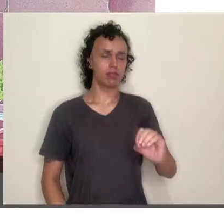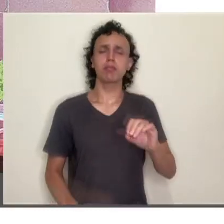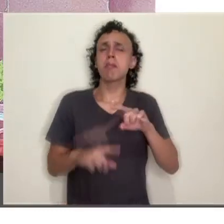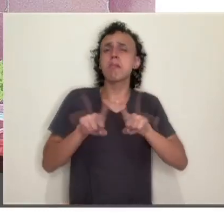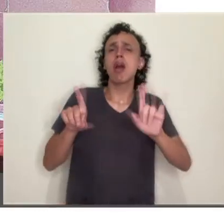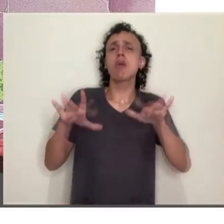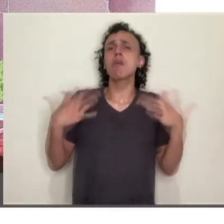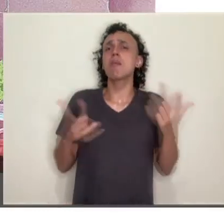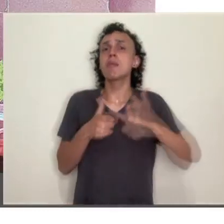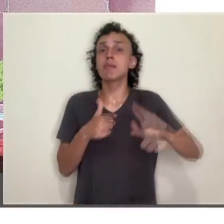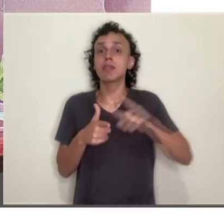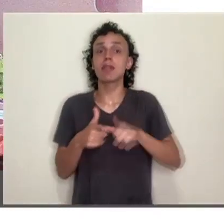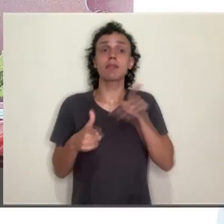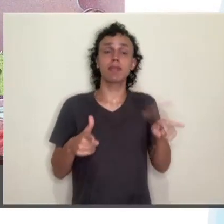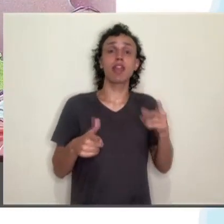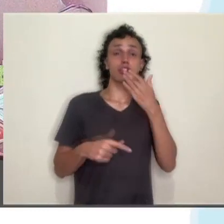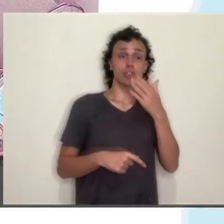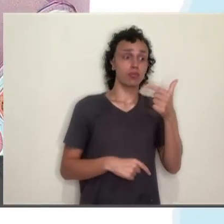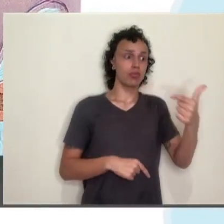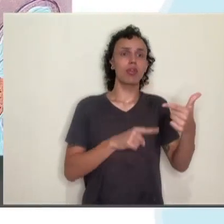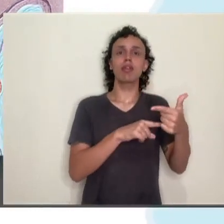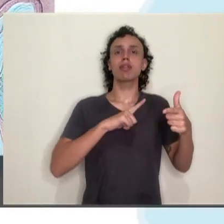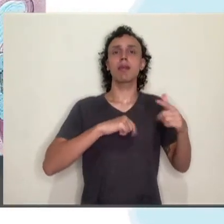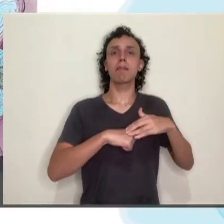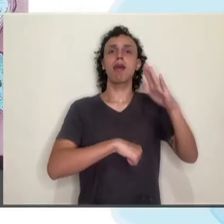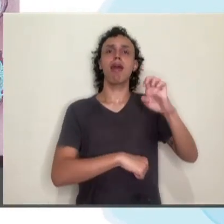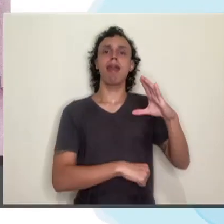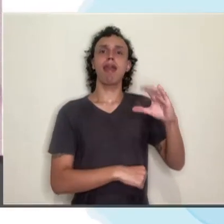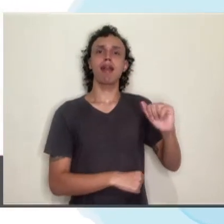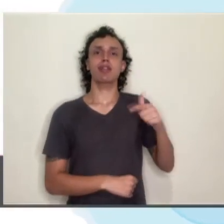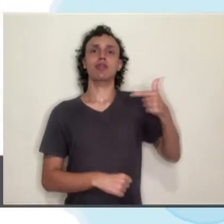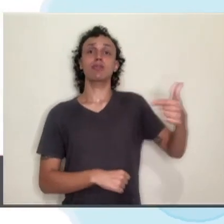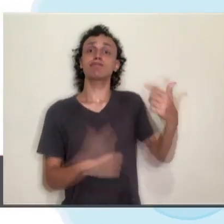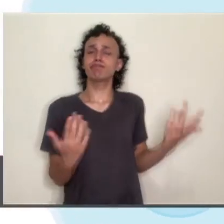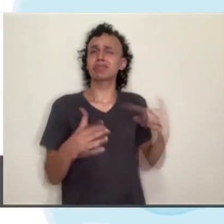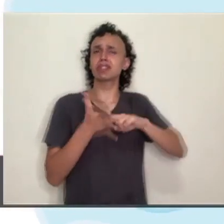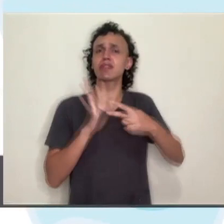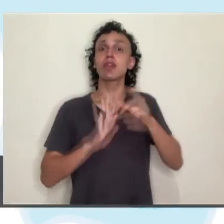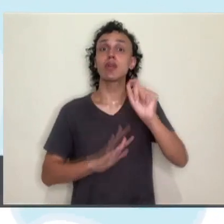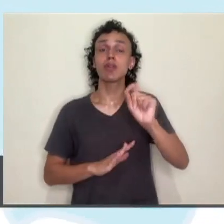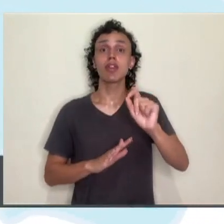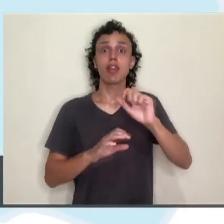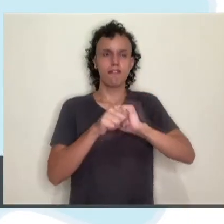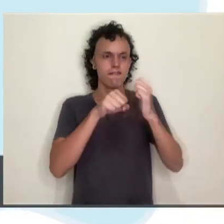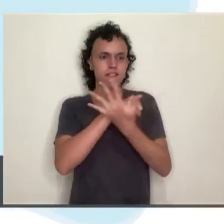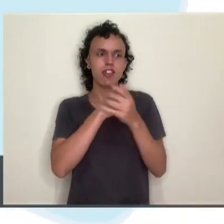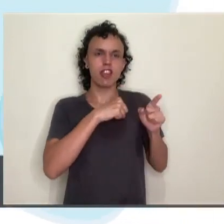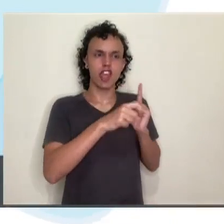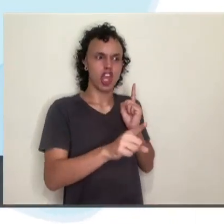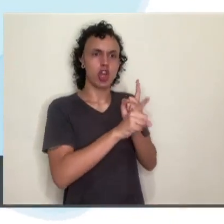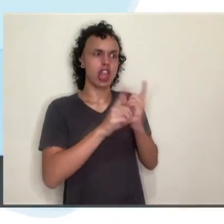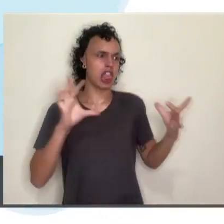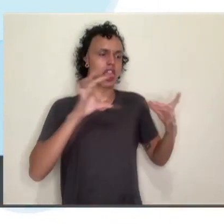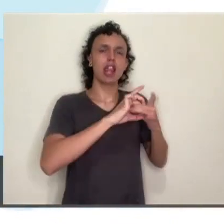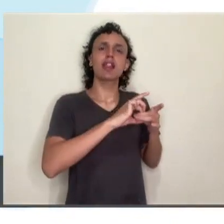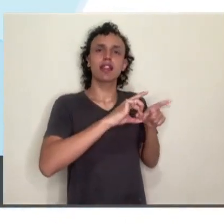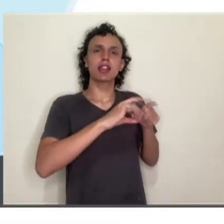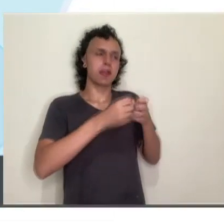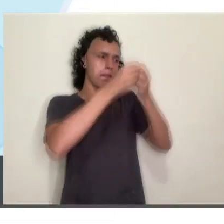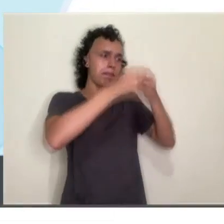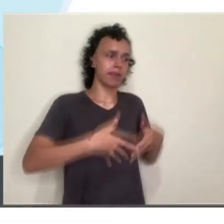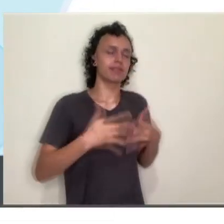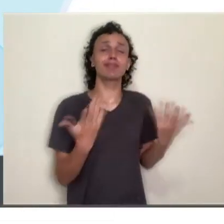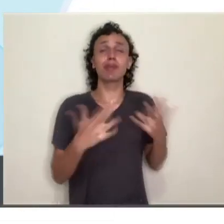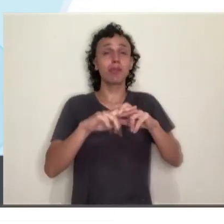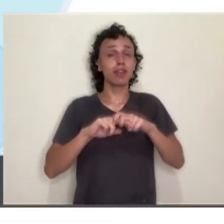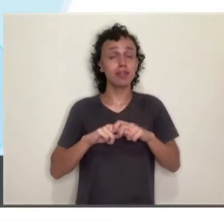É que o pneumócito de tipo 2 tem mais ECA2. Então o vírus vai direto nessas células e mata elas primeiro.